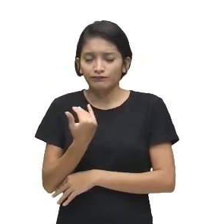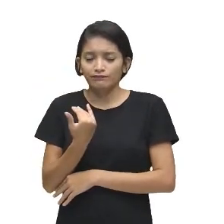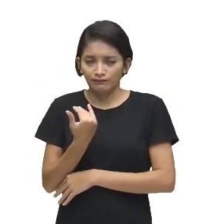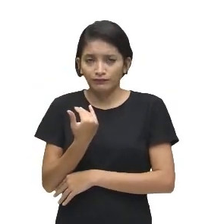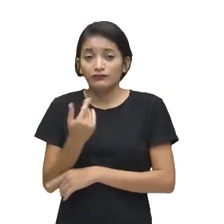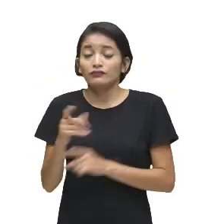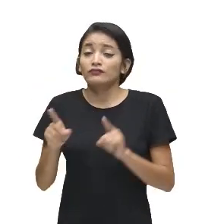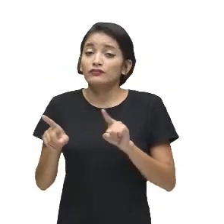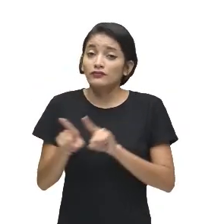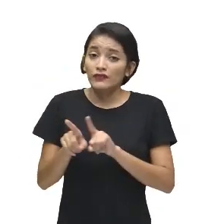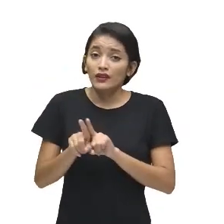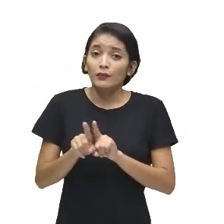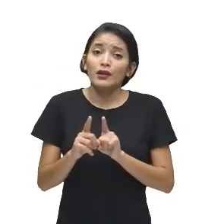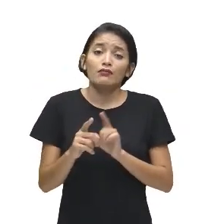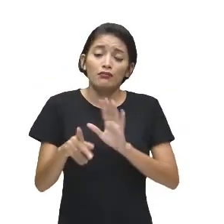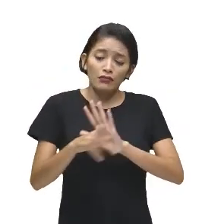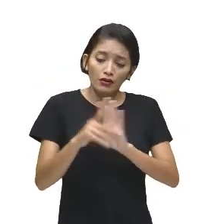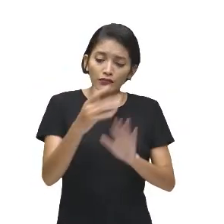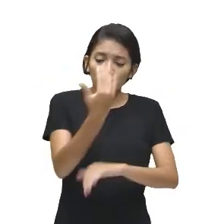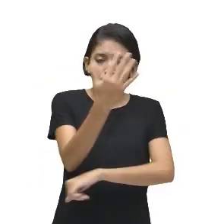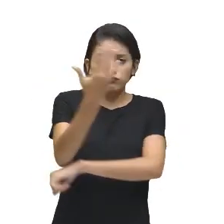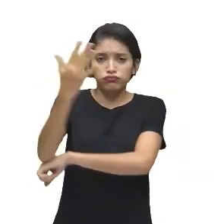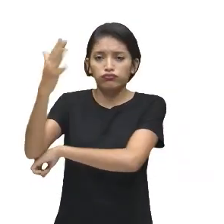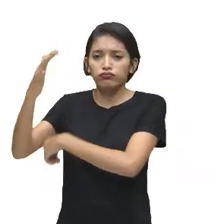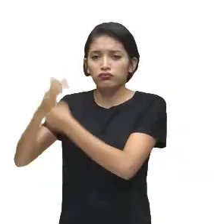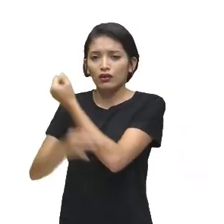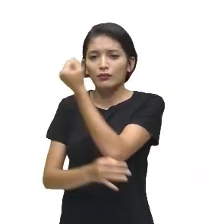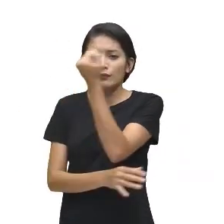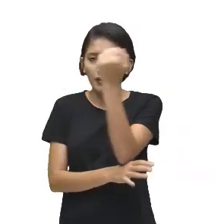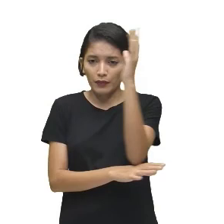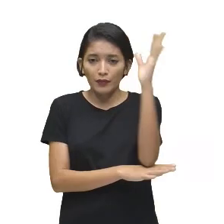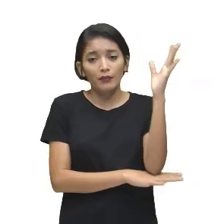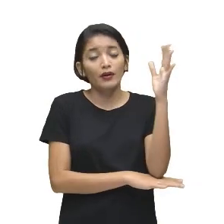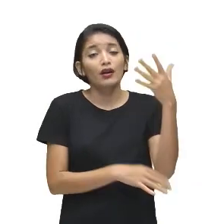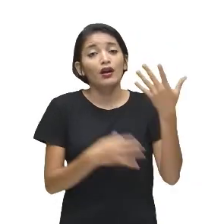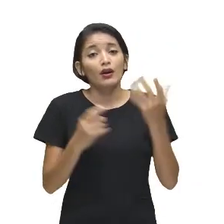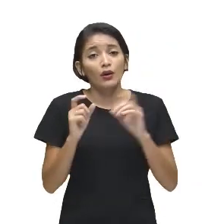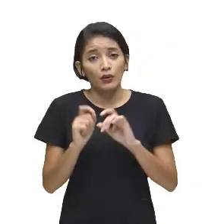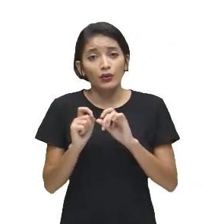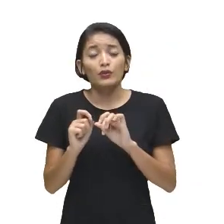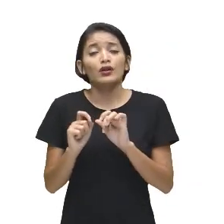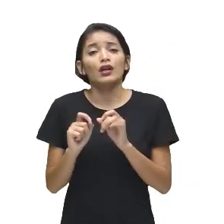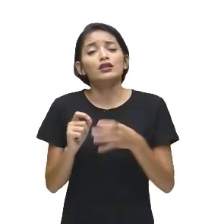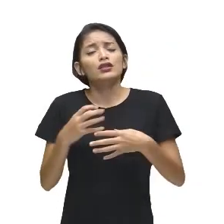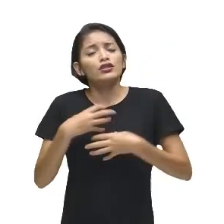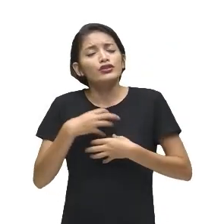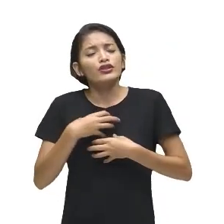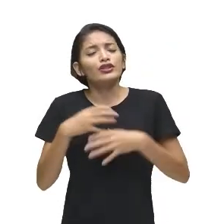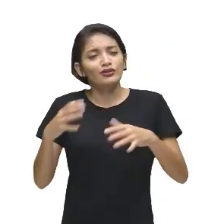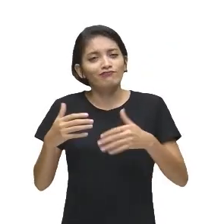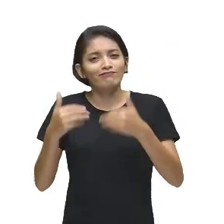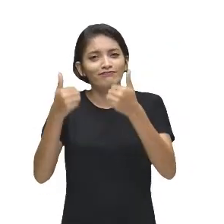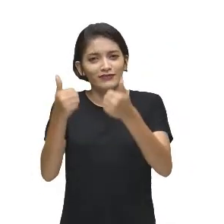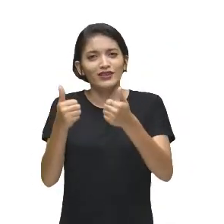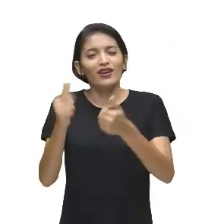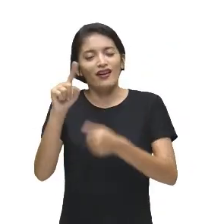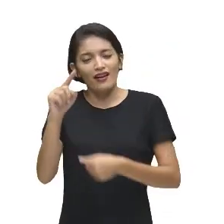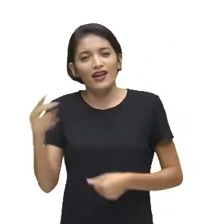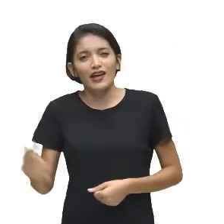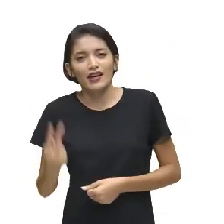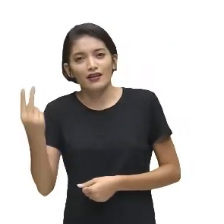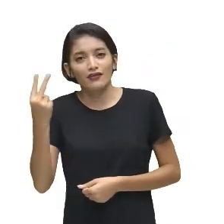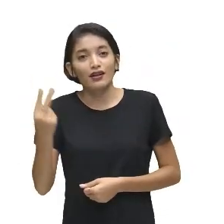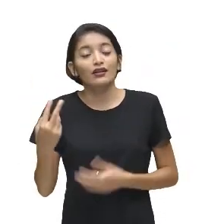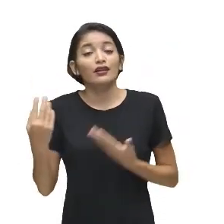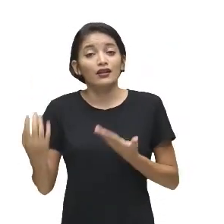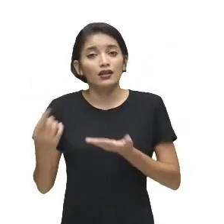pelo respeito à natureza, isso com certeza absoluta é algo muito valioso, né? Então, eu te convido,